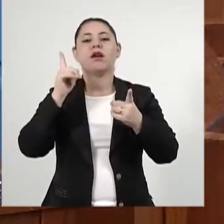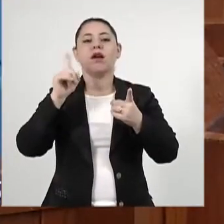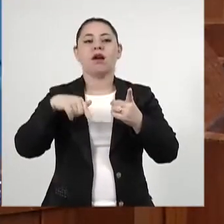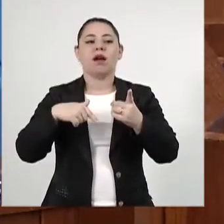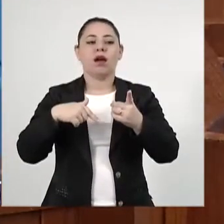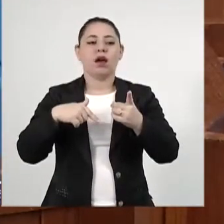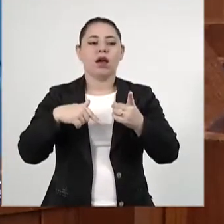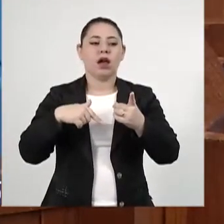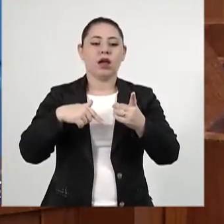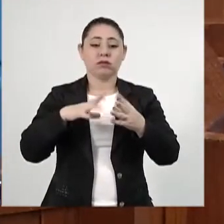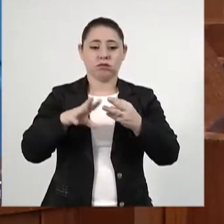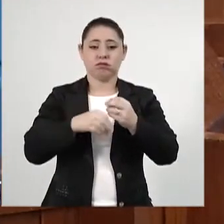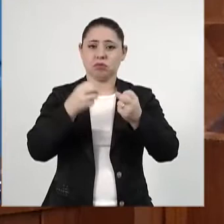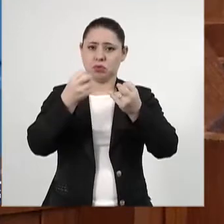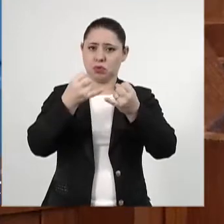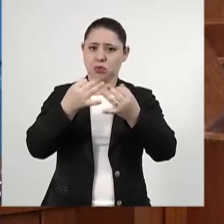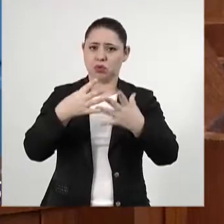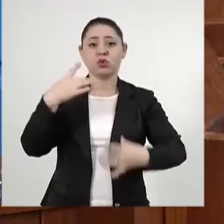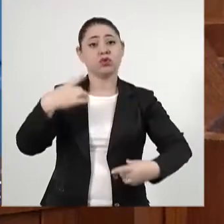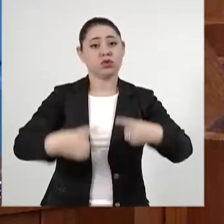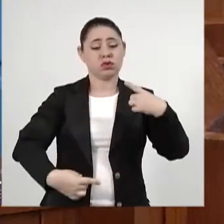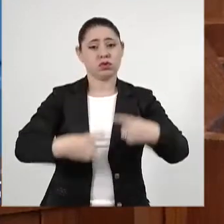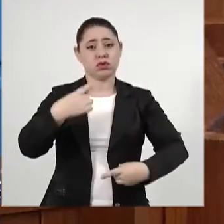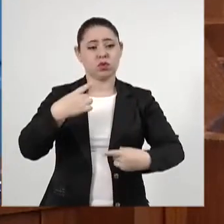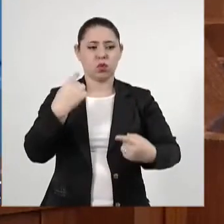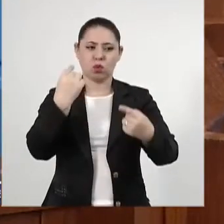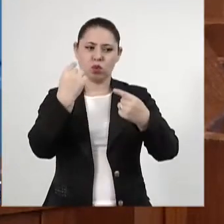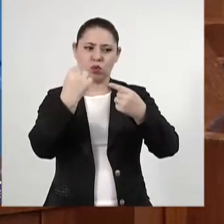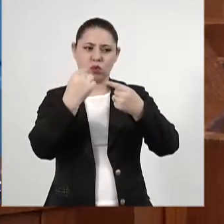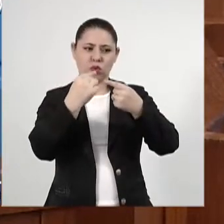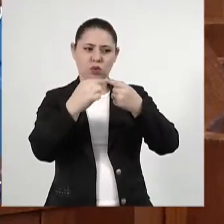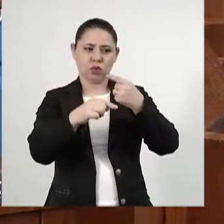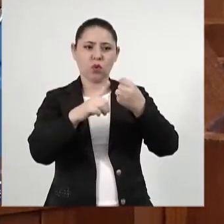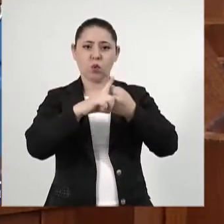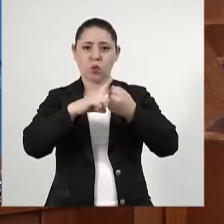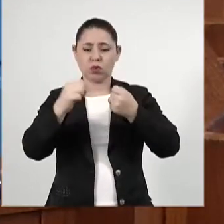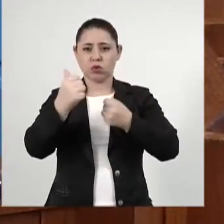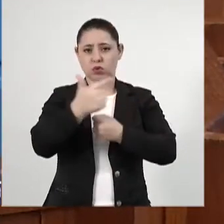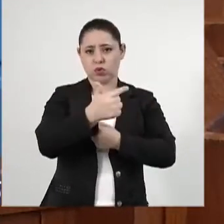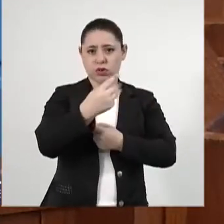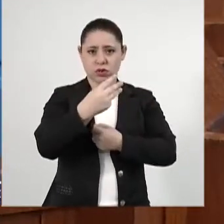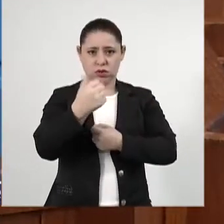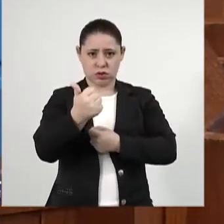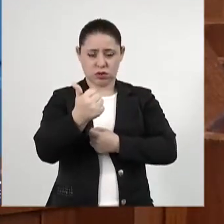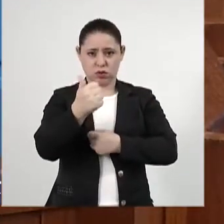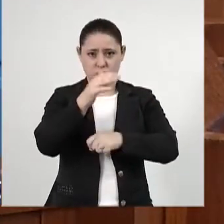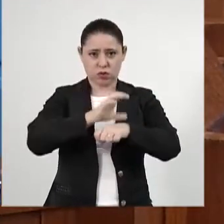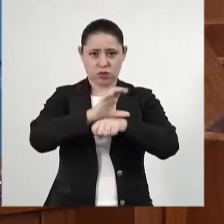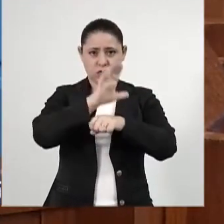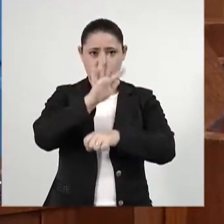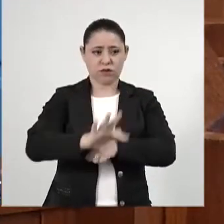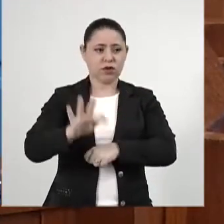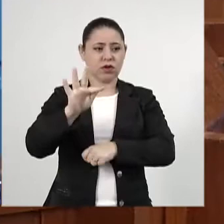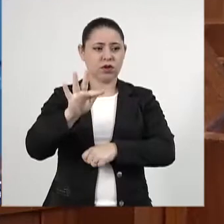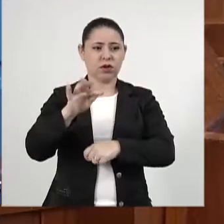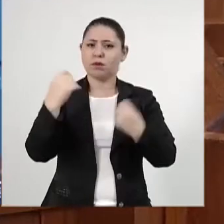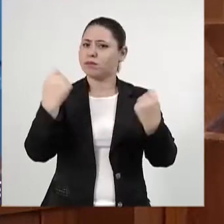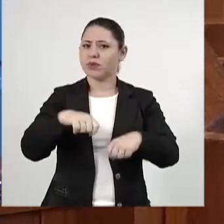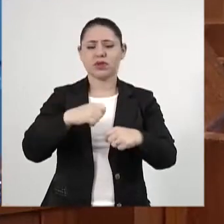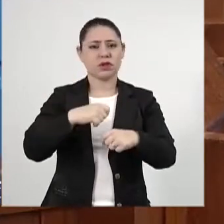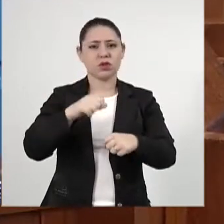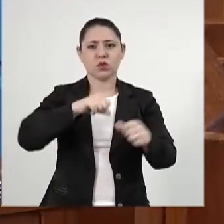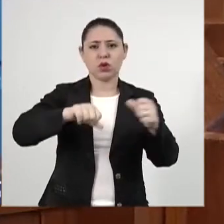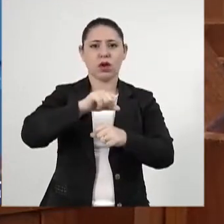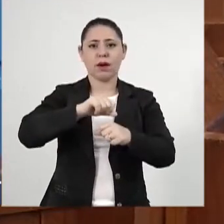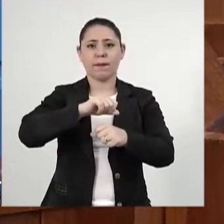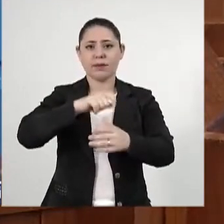um assunto para discutir, que eu discordo, Vossa Excelência. O artigo 231 da Constituição Federal não tem que ser suprimido, ele tem que